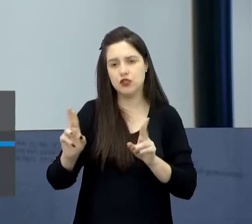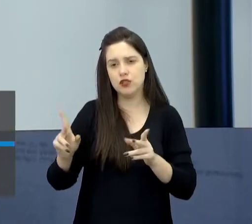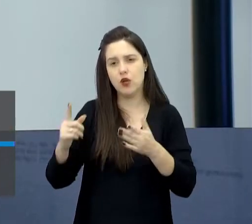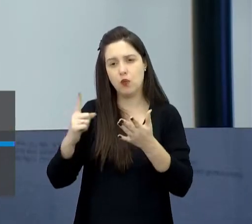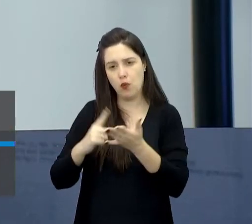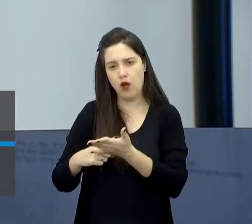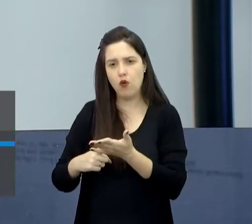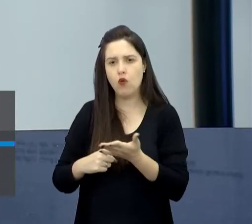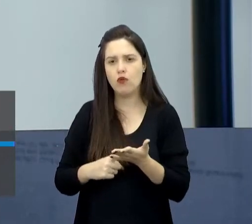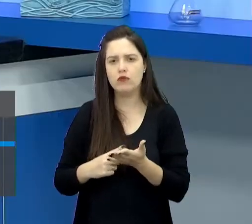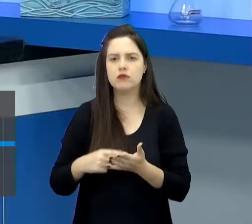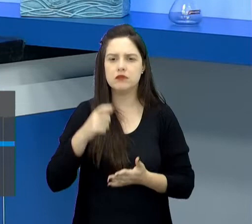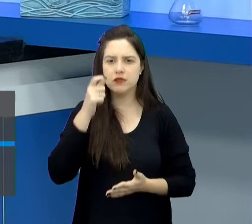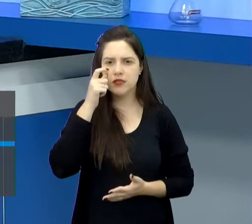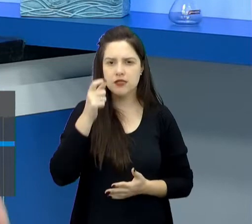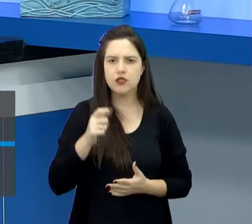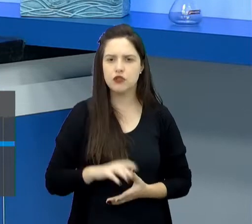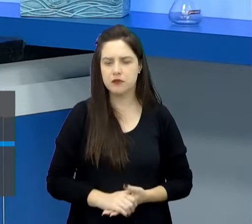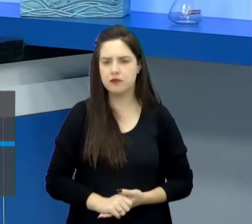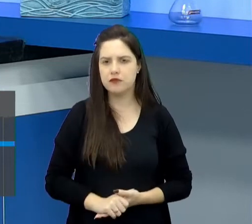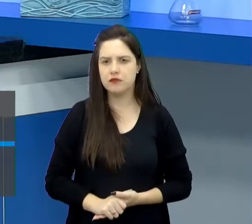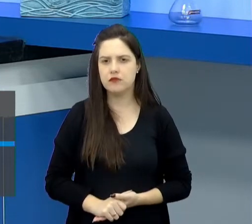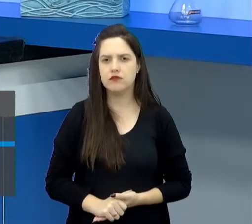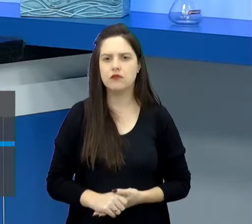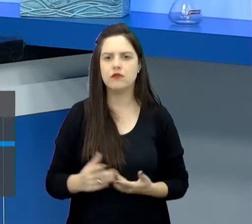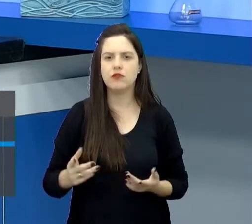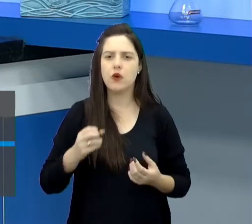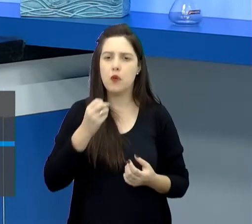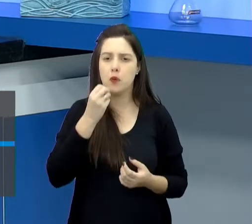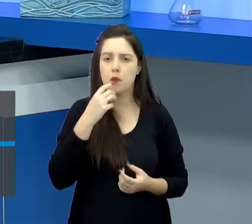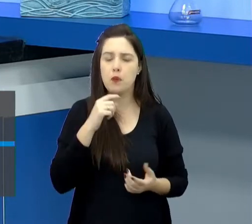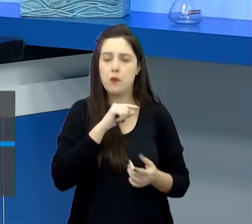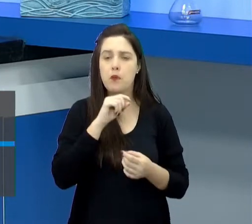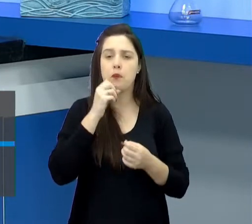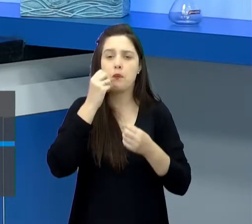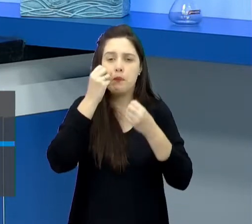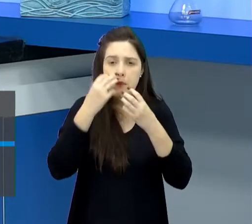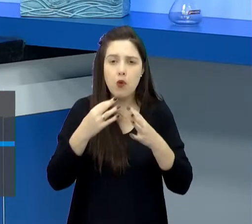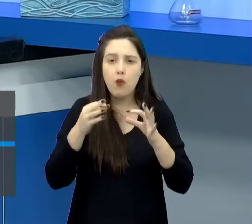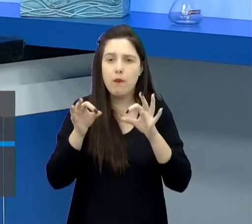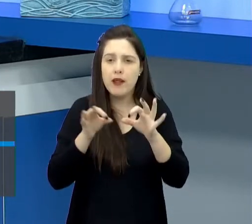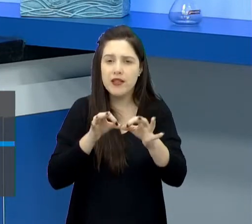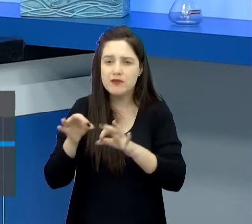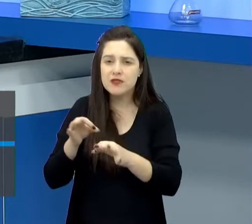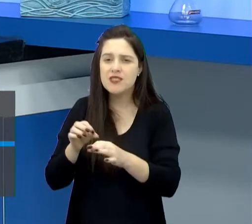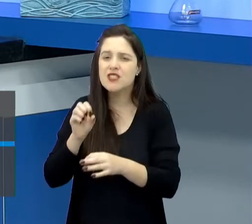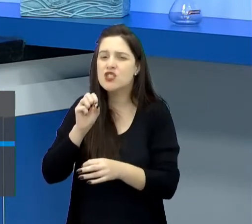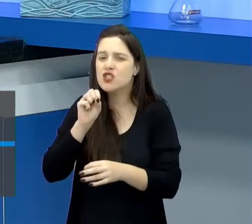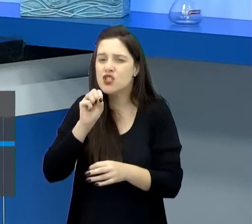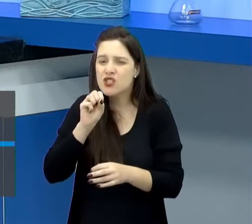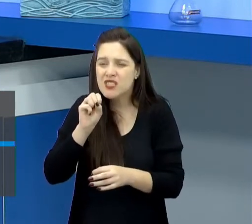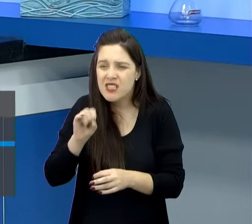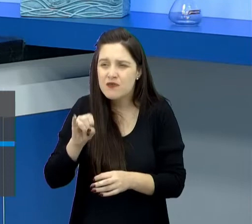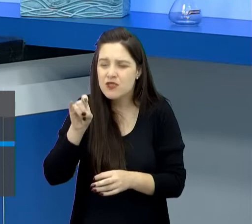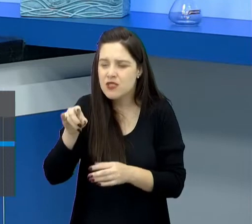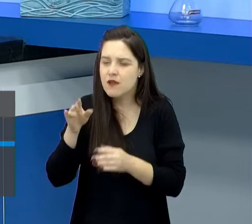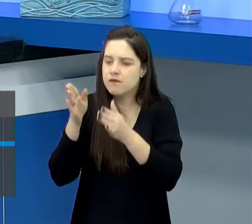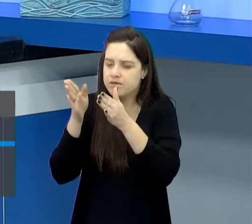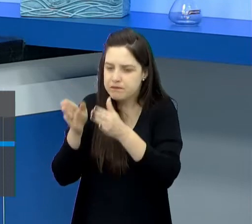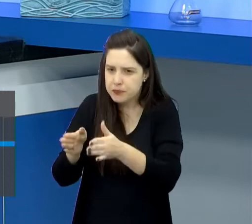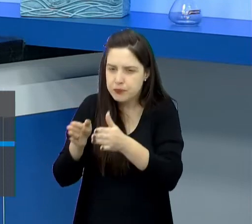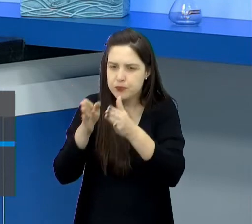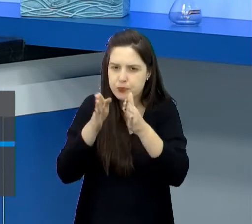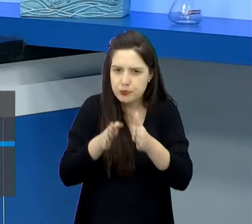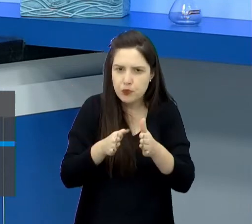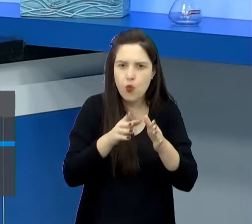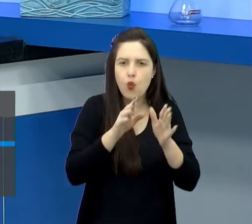serviço. Né? De serviço. E ele está falando que um bom planejamento só sai se você tiver esses orçamentos mensais. Então,